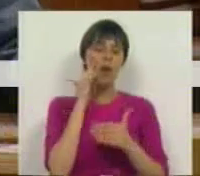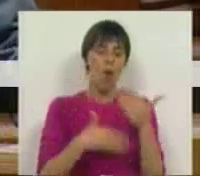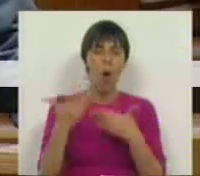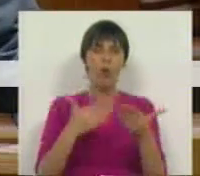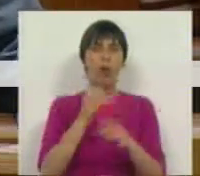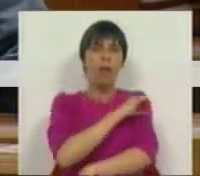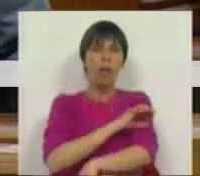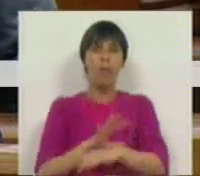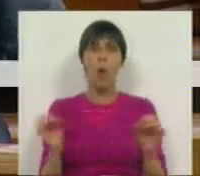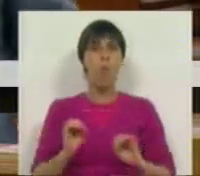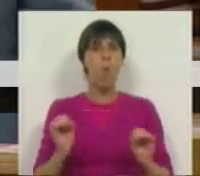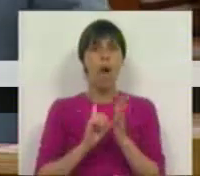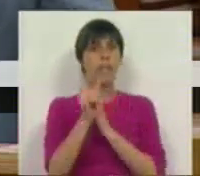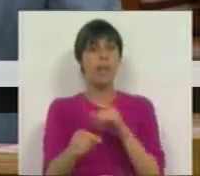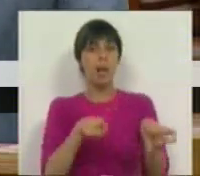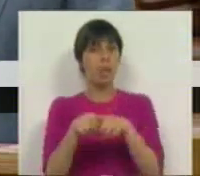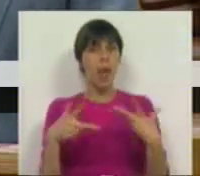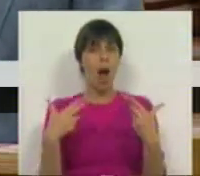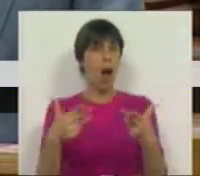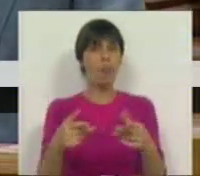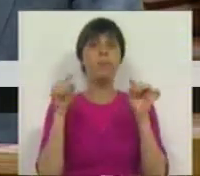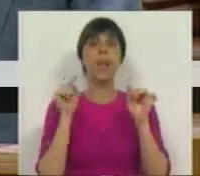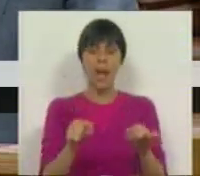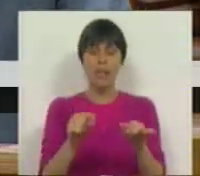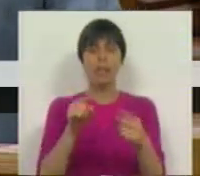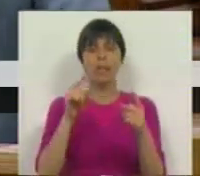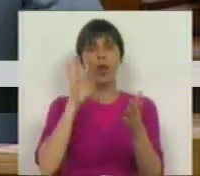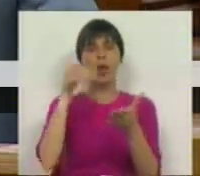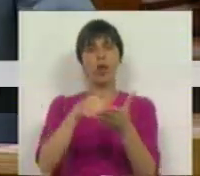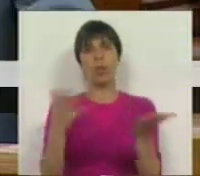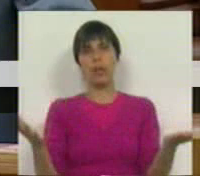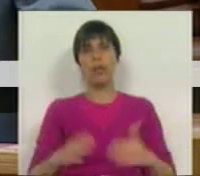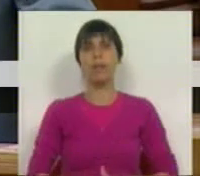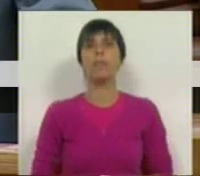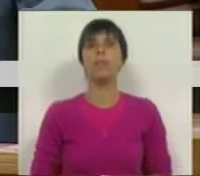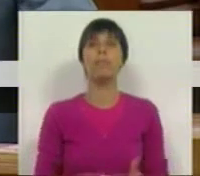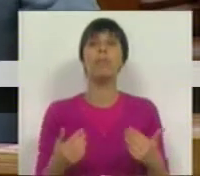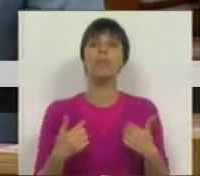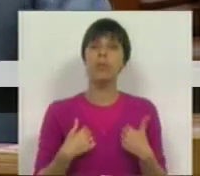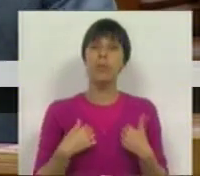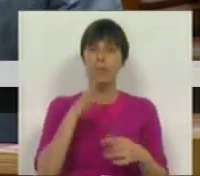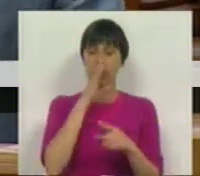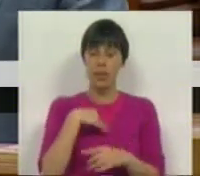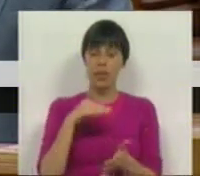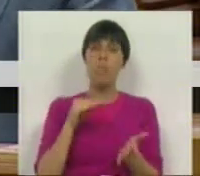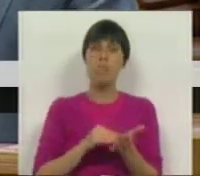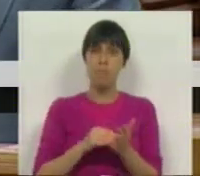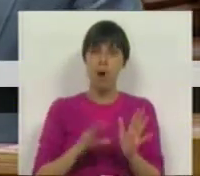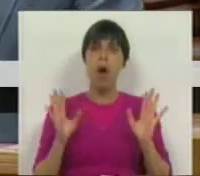a empobrecer, porque não há saída na política de austeridade. Esse é que é o resultado. Nós, se estamos